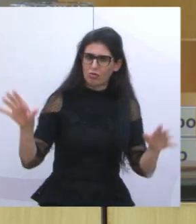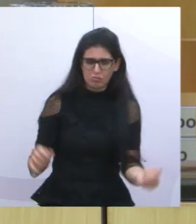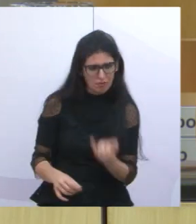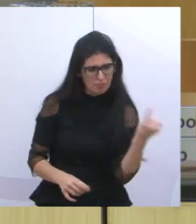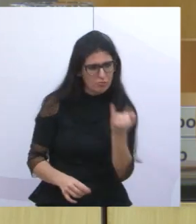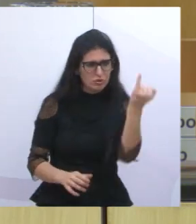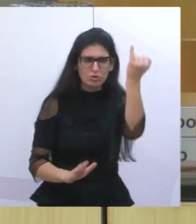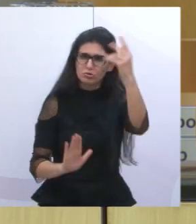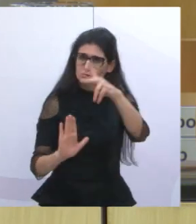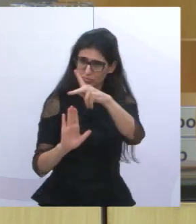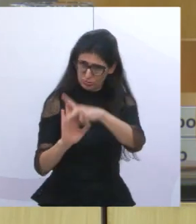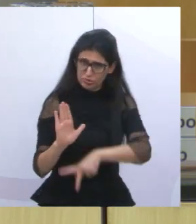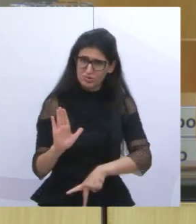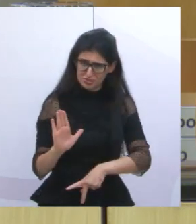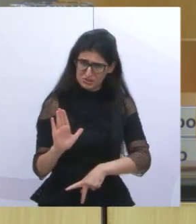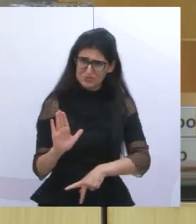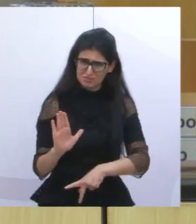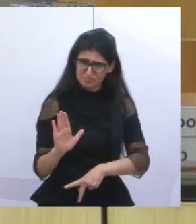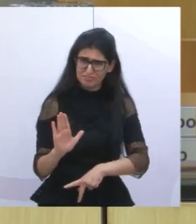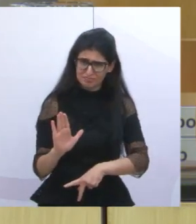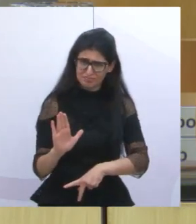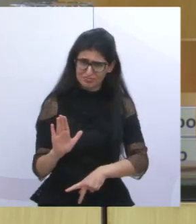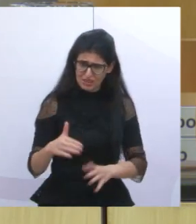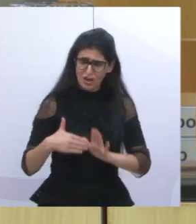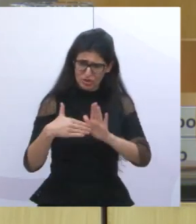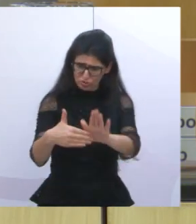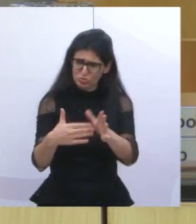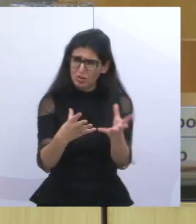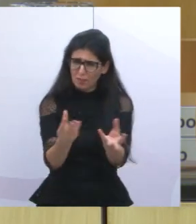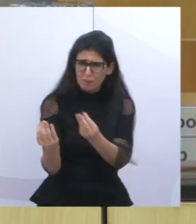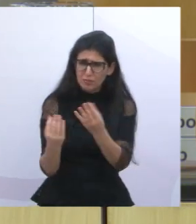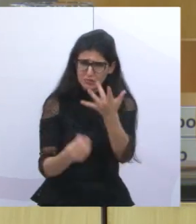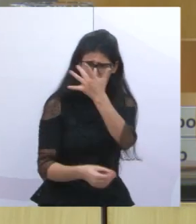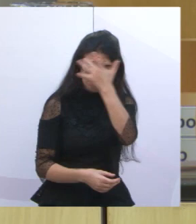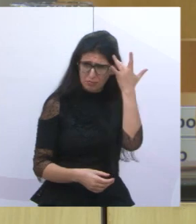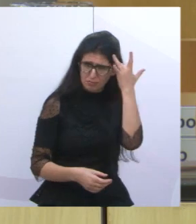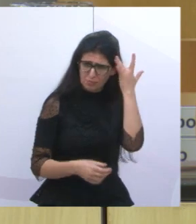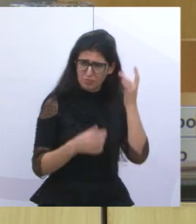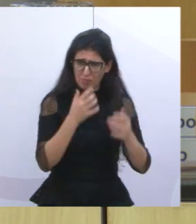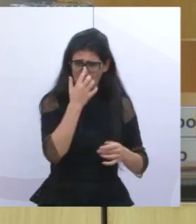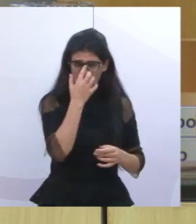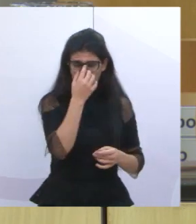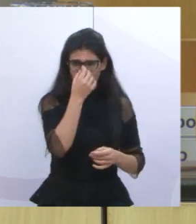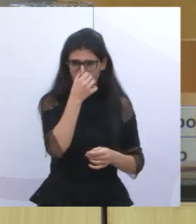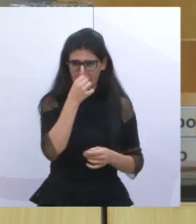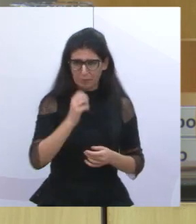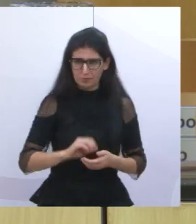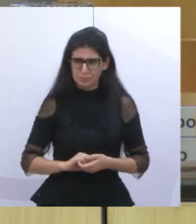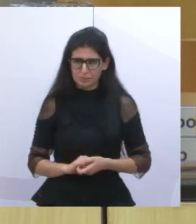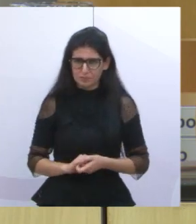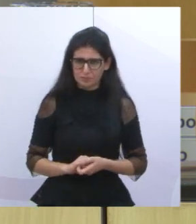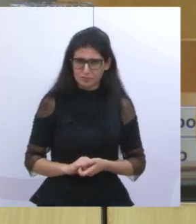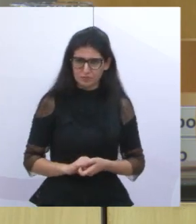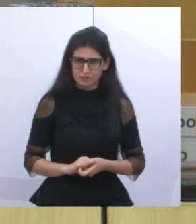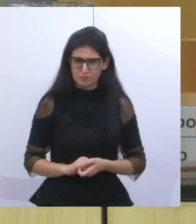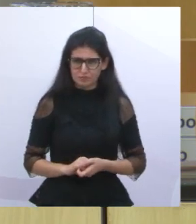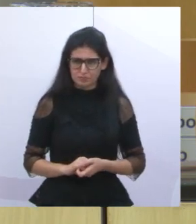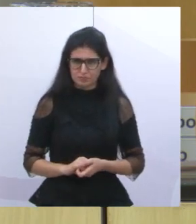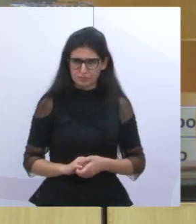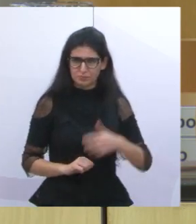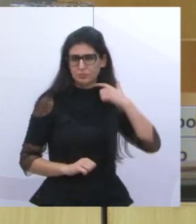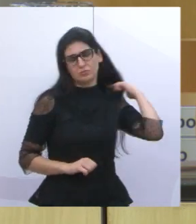projeto, onde irá beneficiar muitas pessoas que estão com débito na prefeitura.